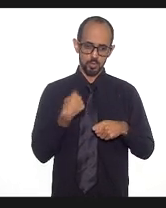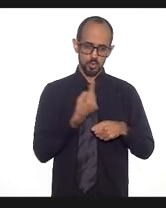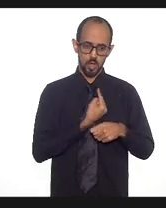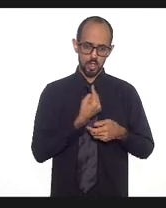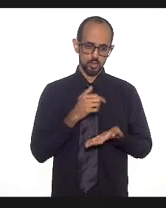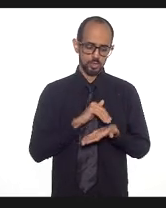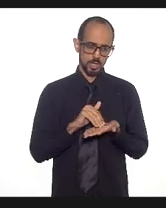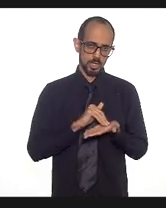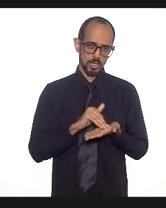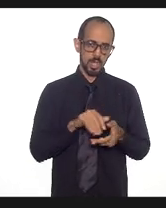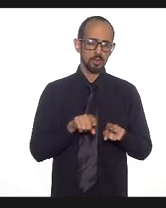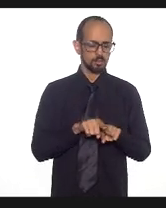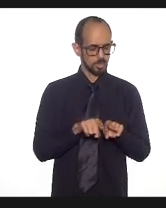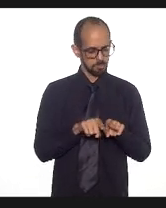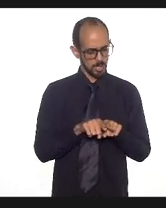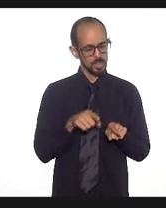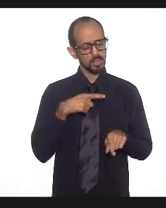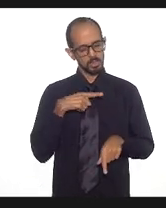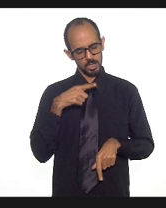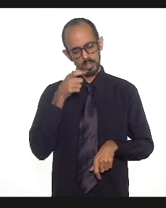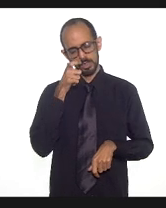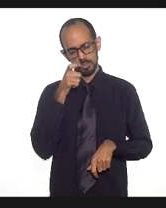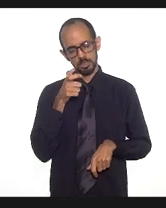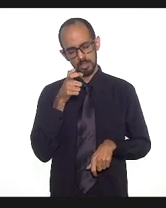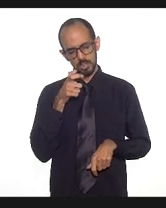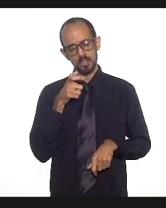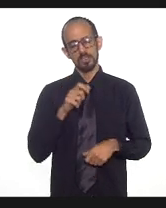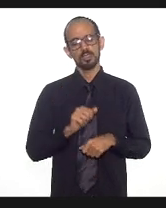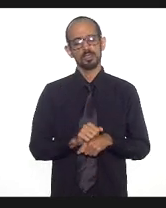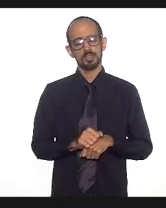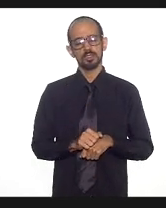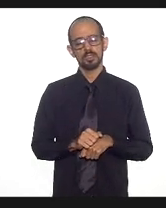tem interesse, né, na definição e